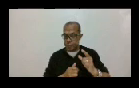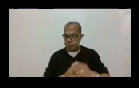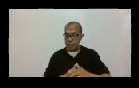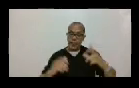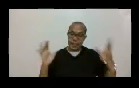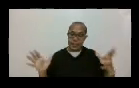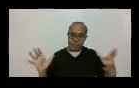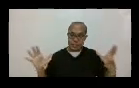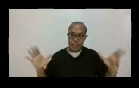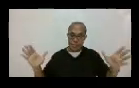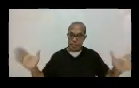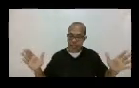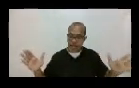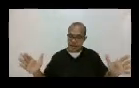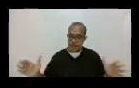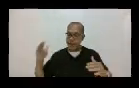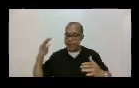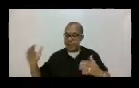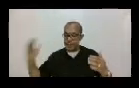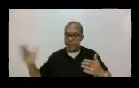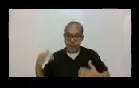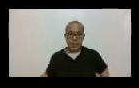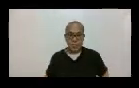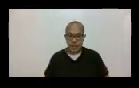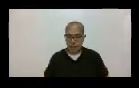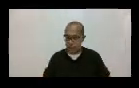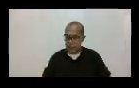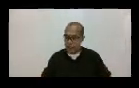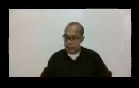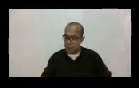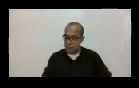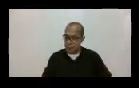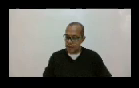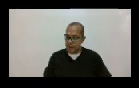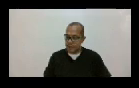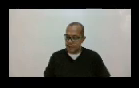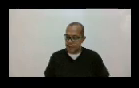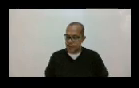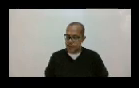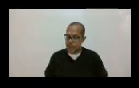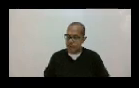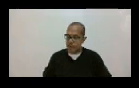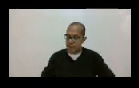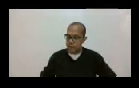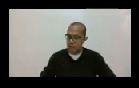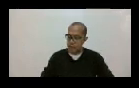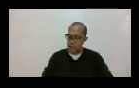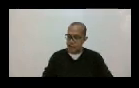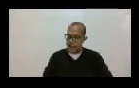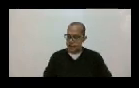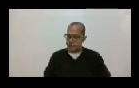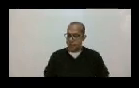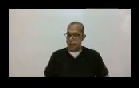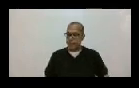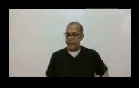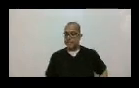55 certo de 507 cidades apenas 55 do que nós chamamos nele com cidades com